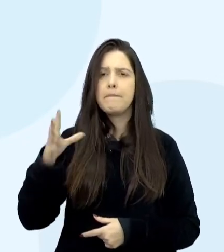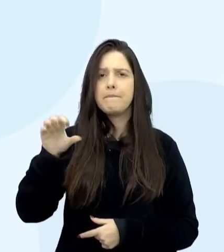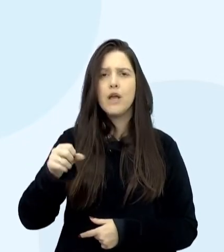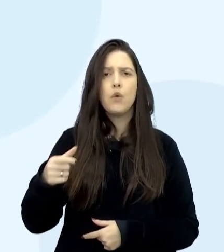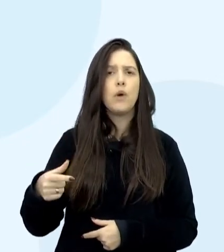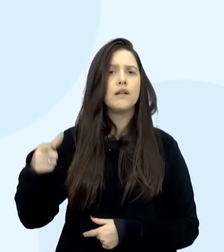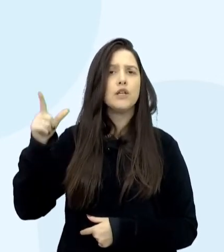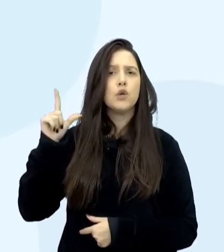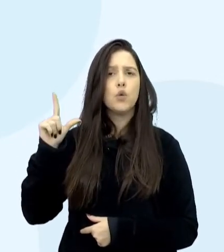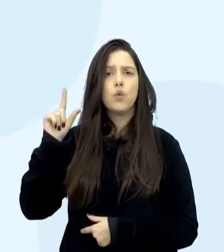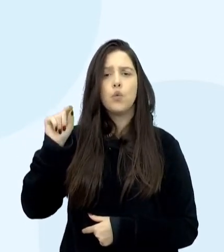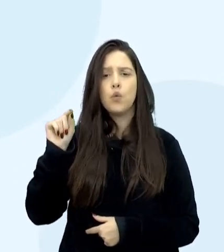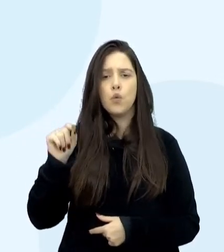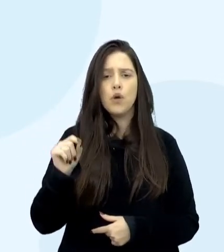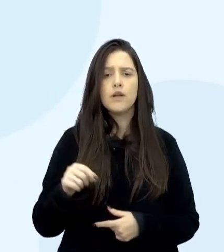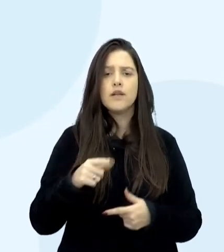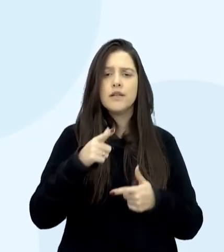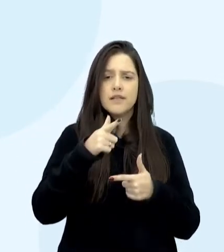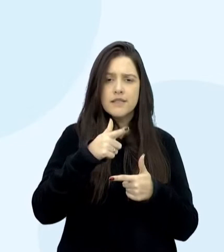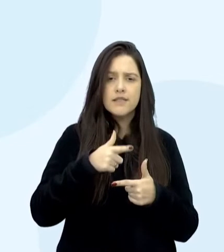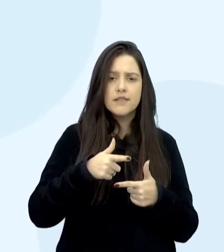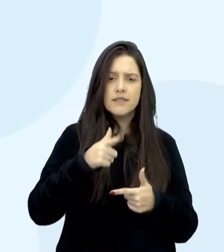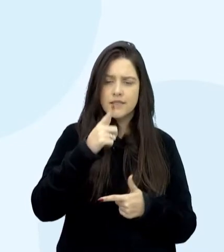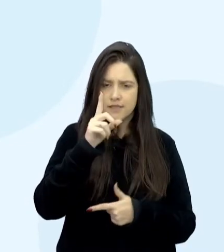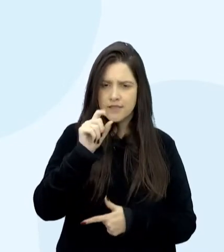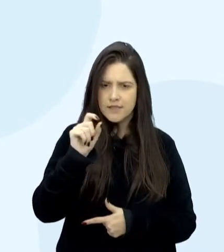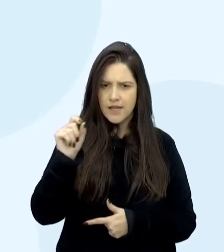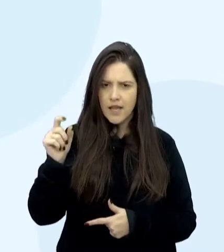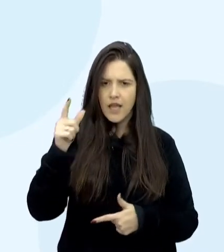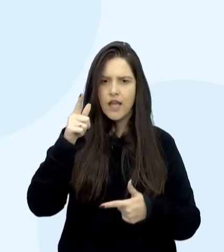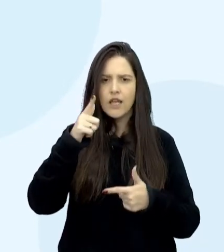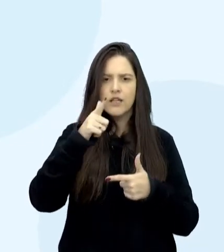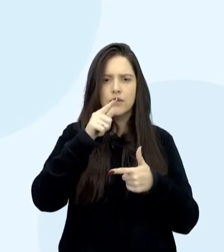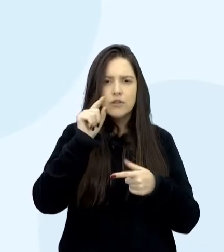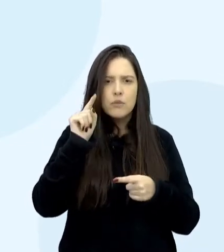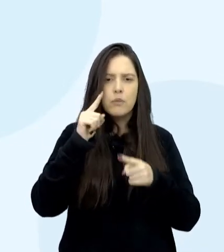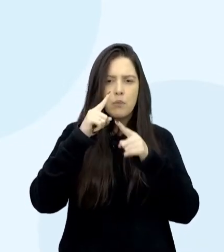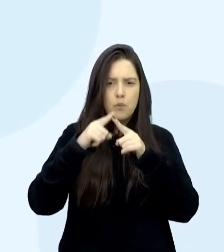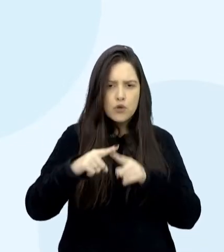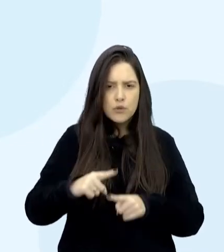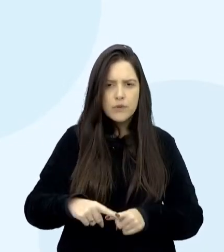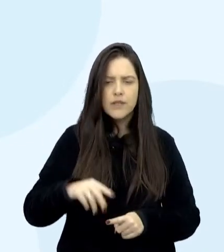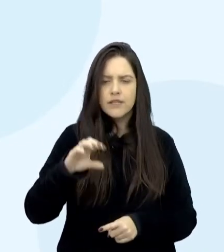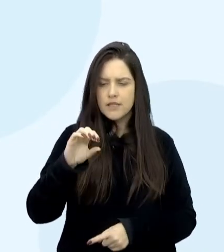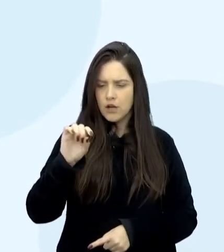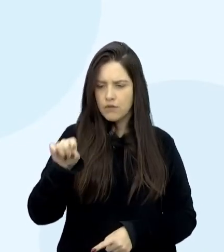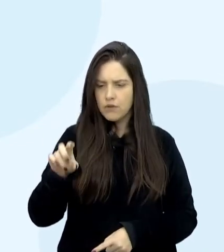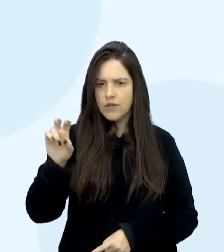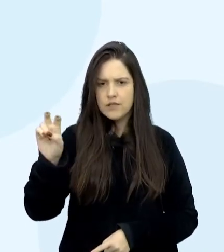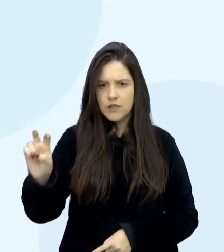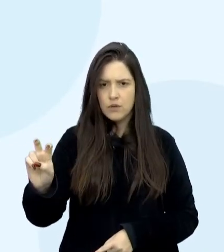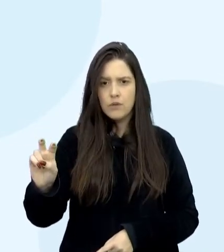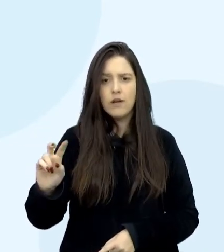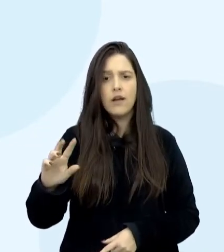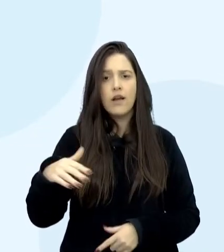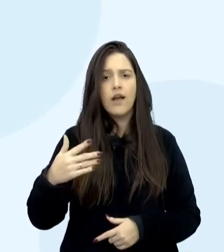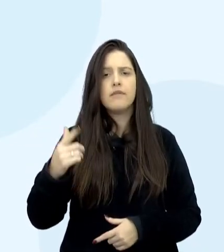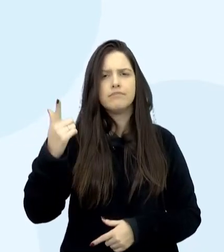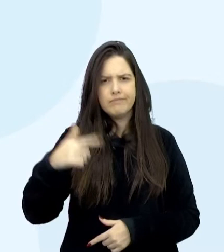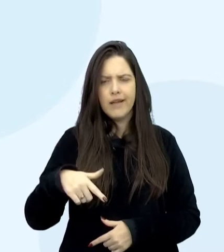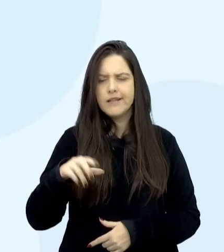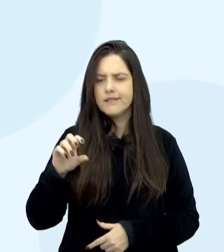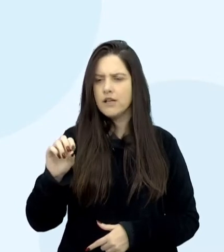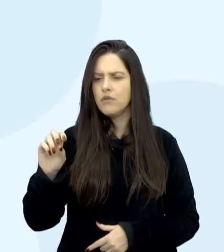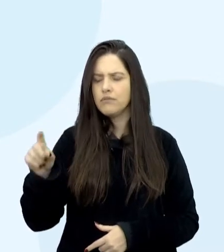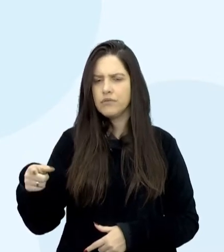100, dividido pela metade e multiplica pela metade mais uma vez, né? Ou seja, divide por 2 mais uma vez.